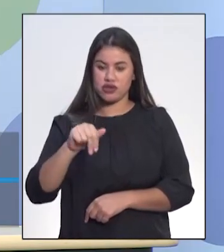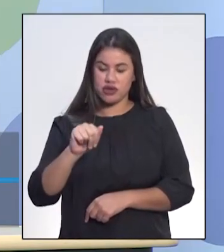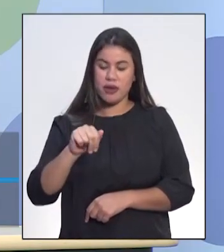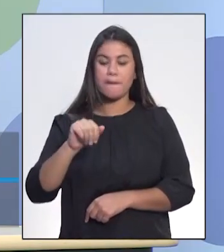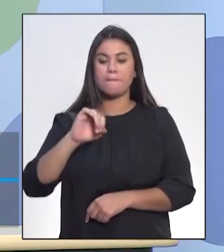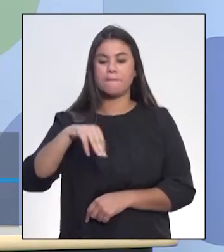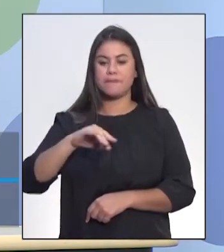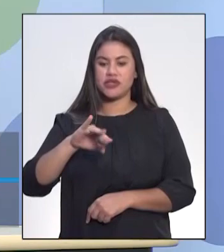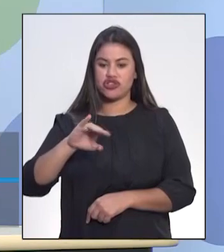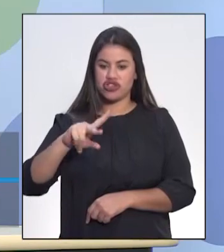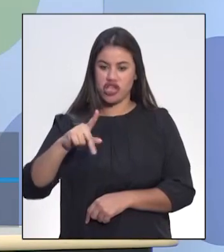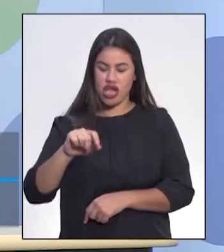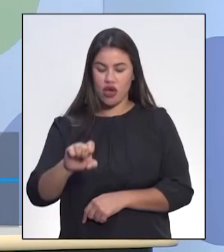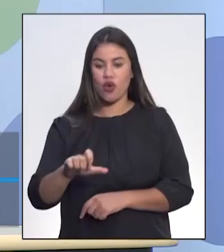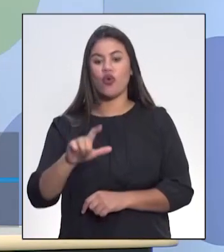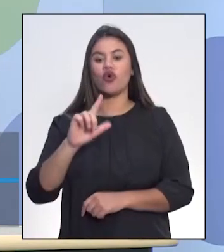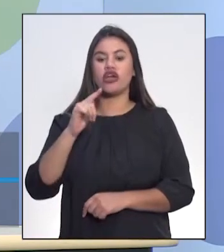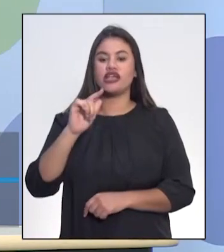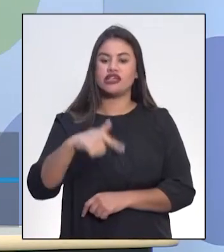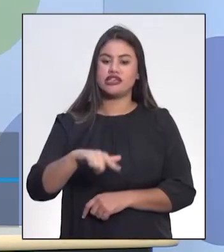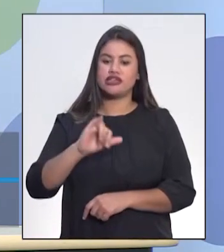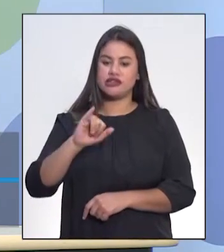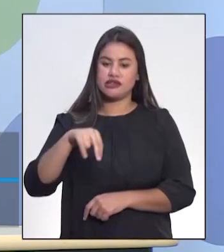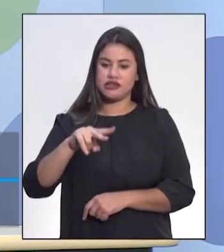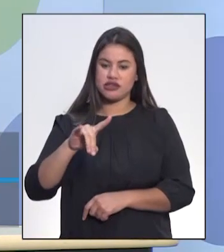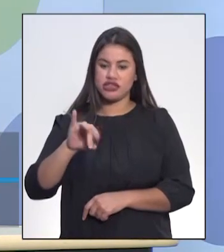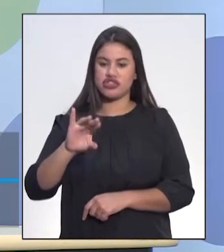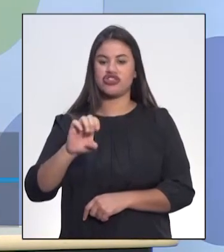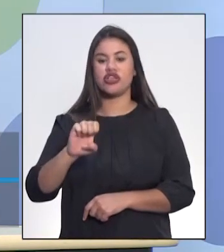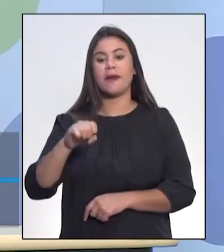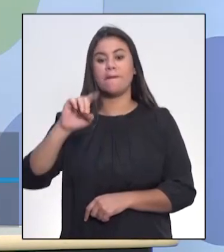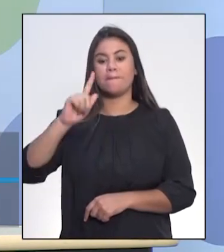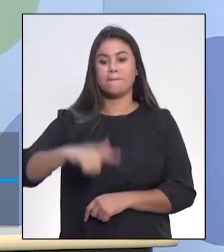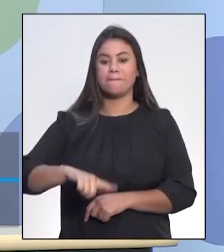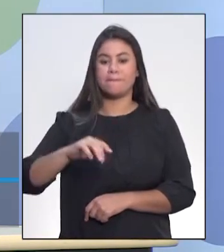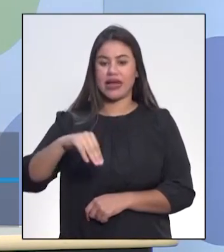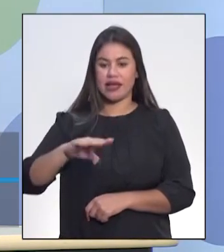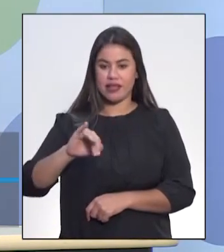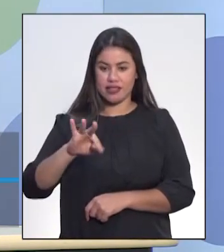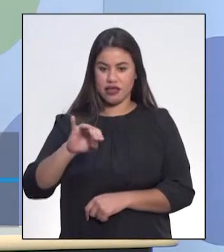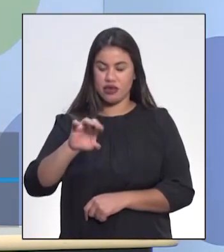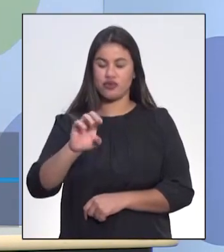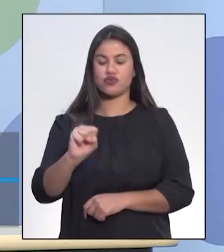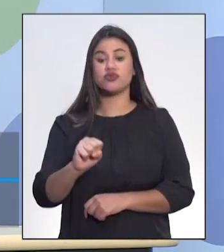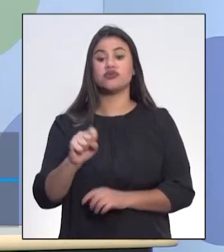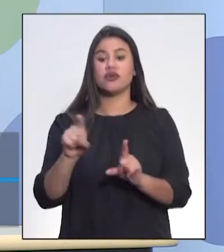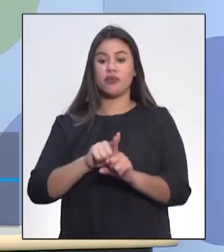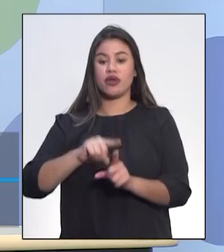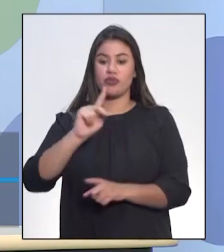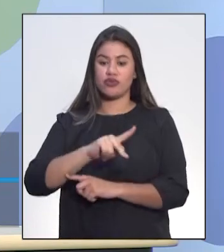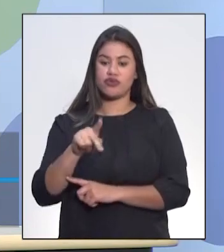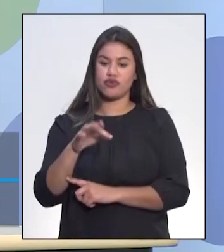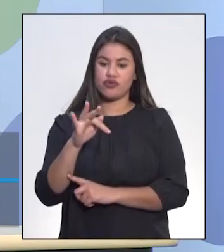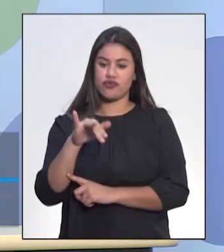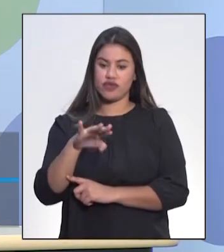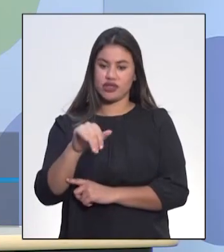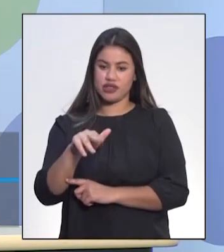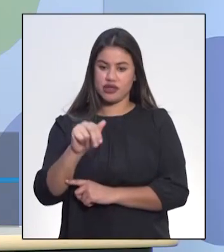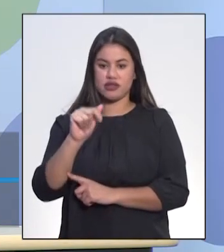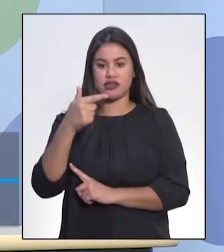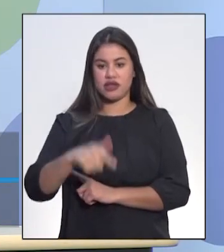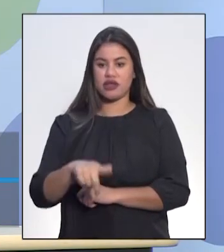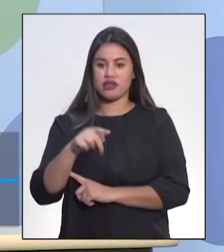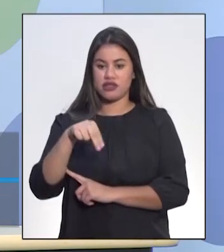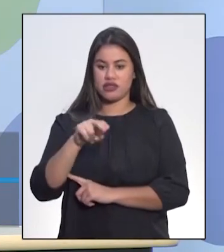Michael, a Ingrid, a Anne, o Matheus. Quero também agradecer a presença de mais alguns professores. A Fernanda, a Neide, Anderson,